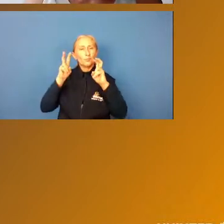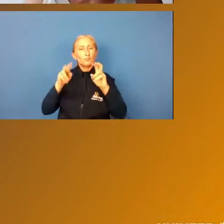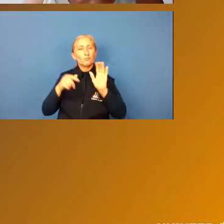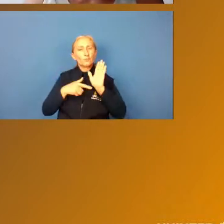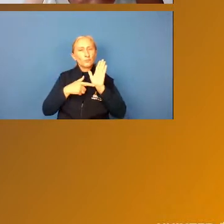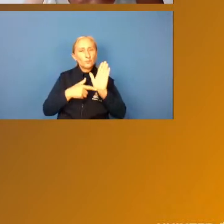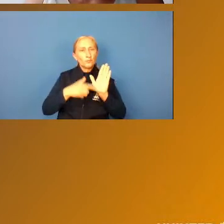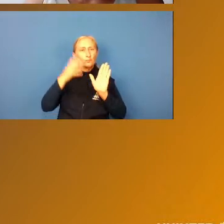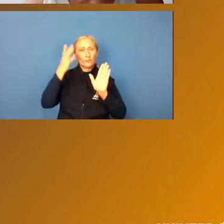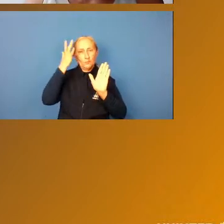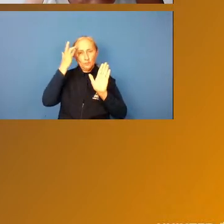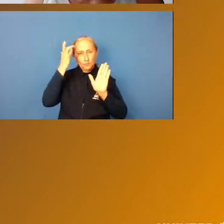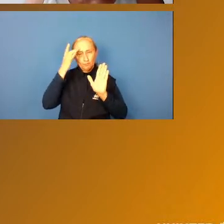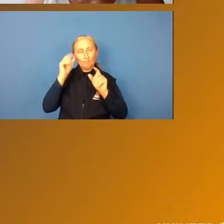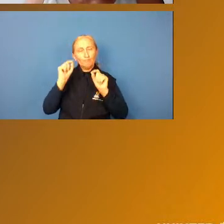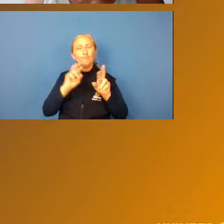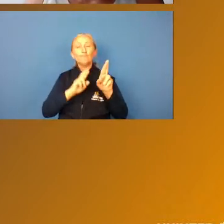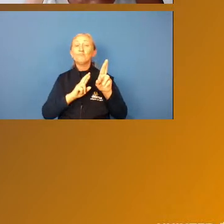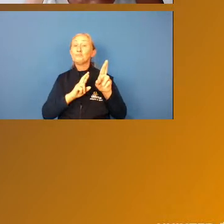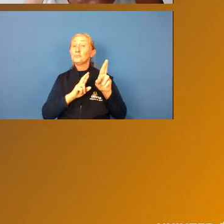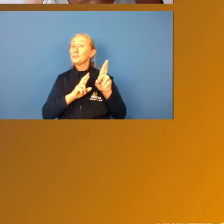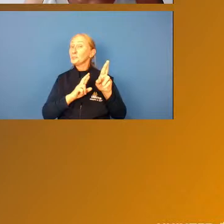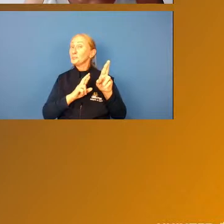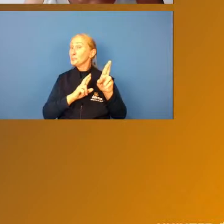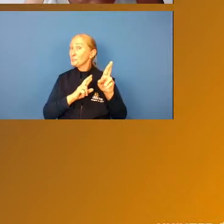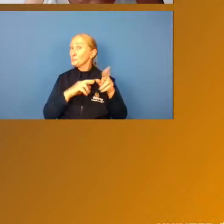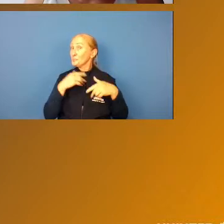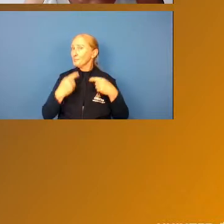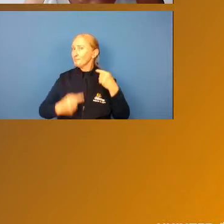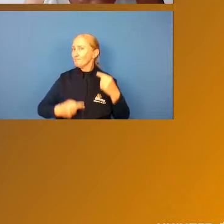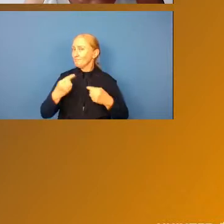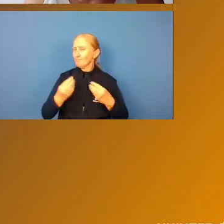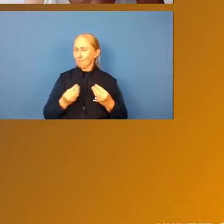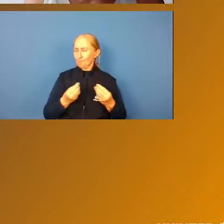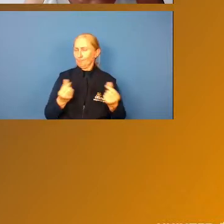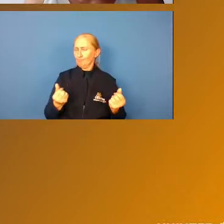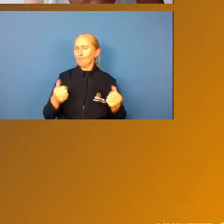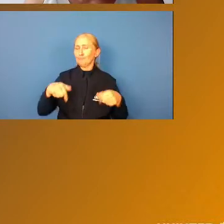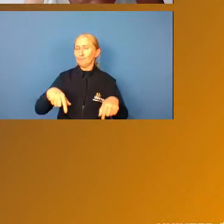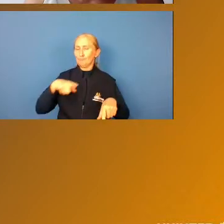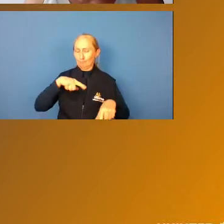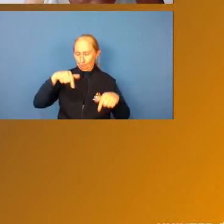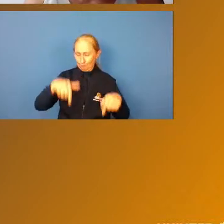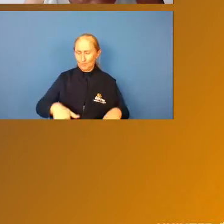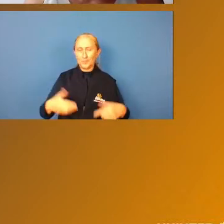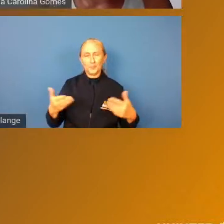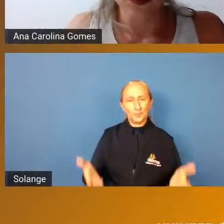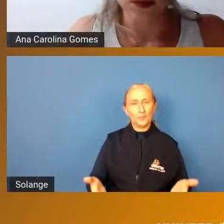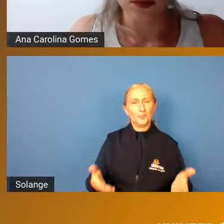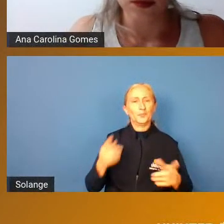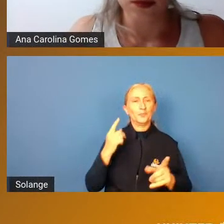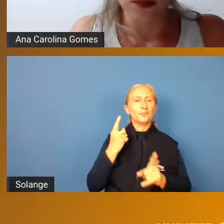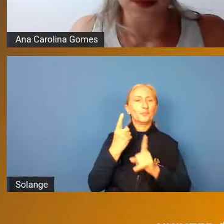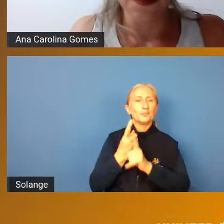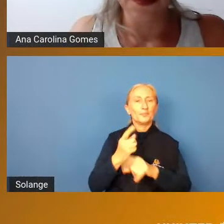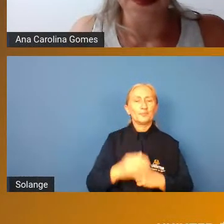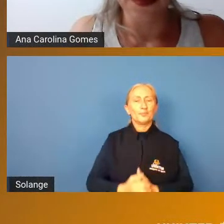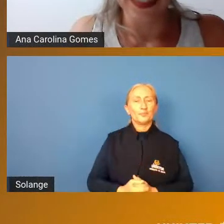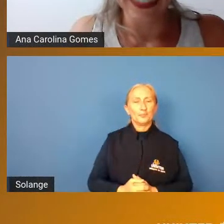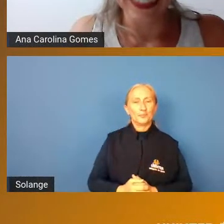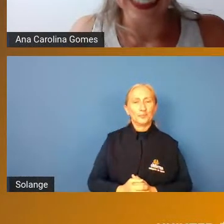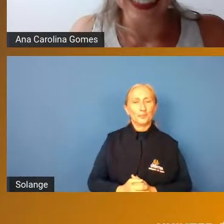abordados aqui espero que tenha essa discussão rica que nós tivemos hoje no nosso encontro